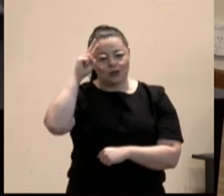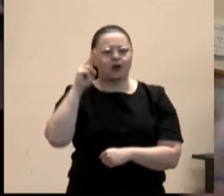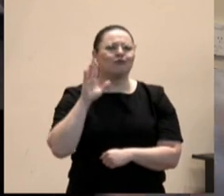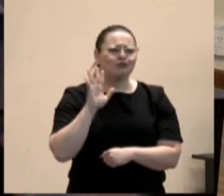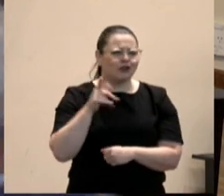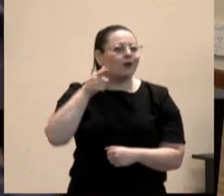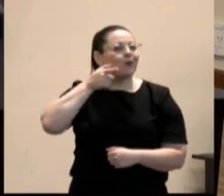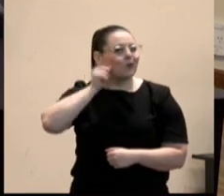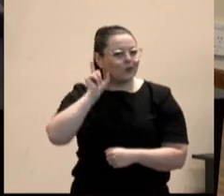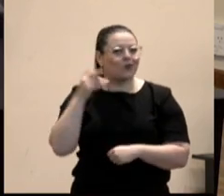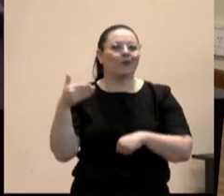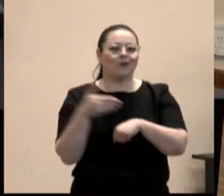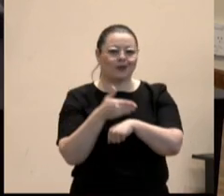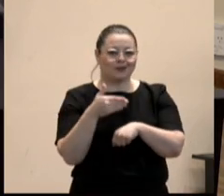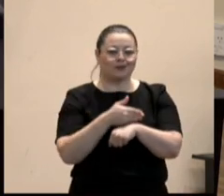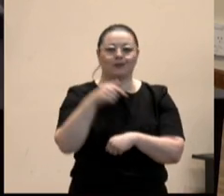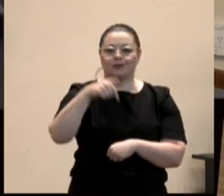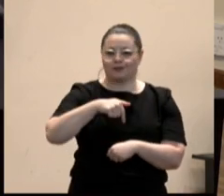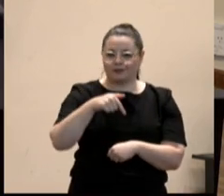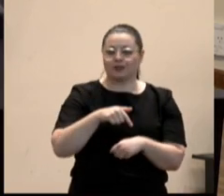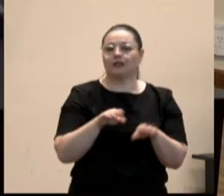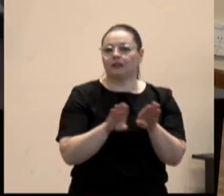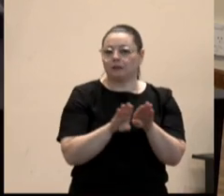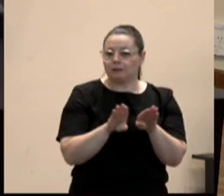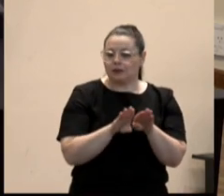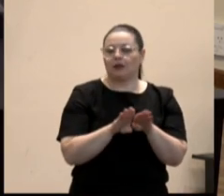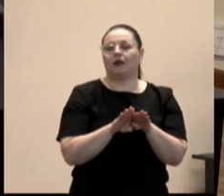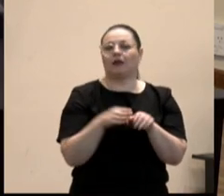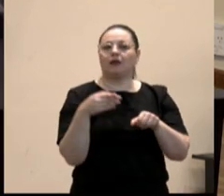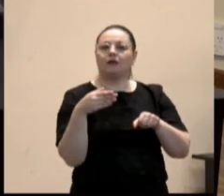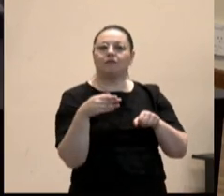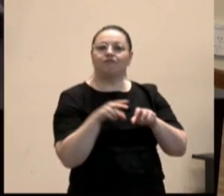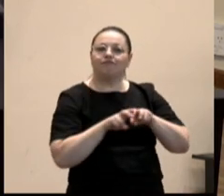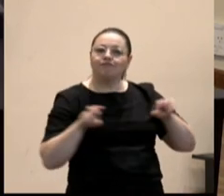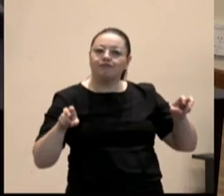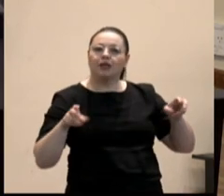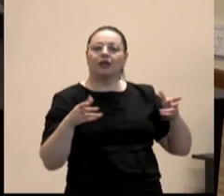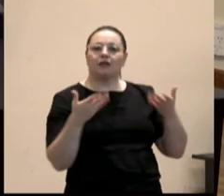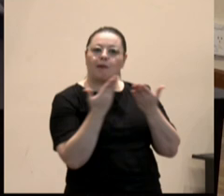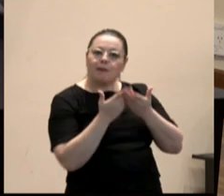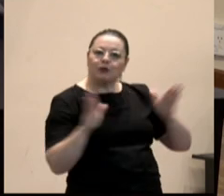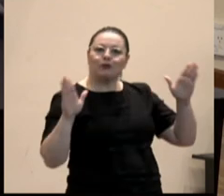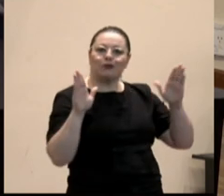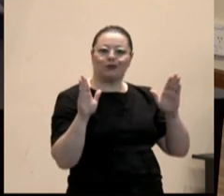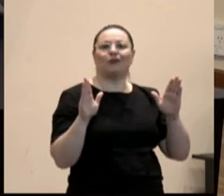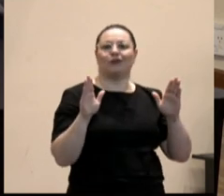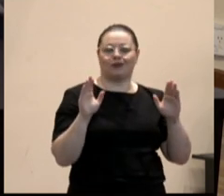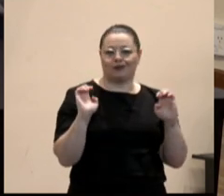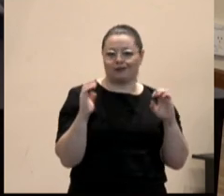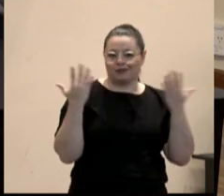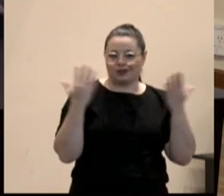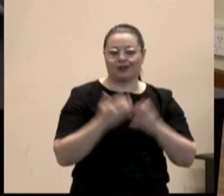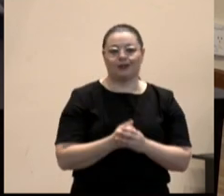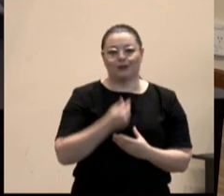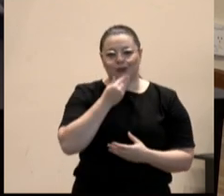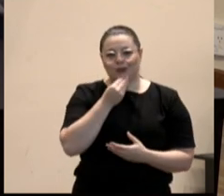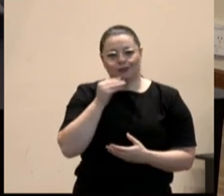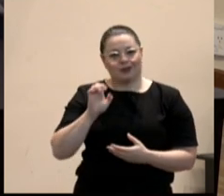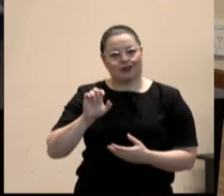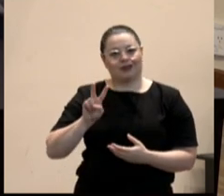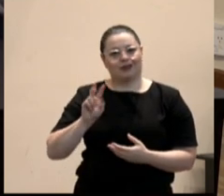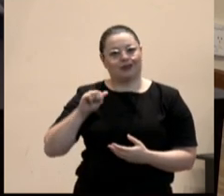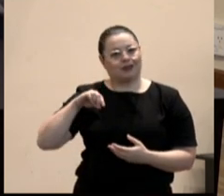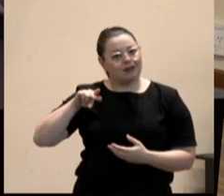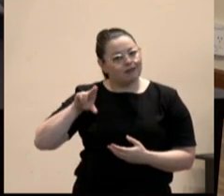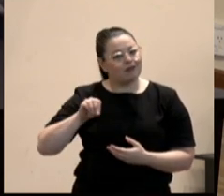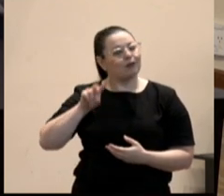né, participou aqui na composição, na abertura desse evento, então, né, o Evandro será o